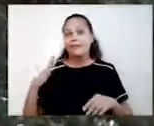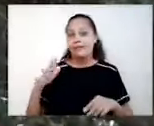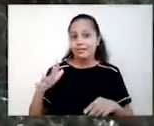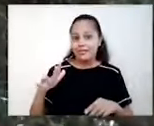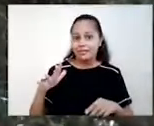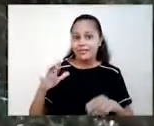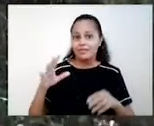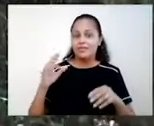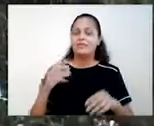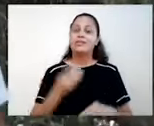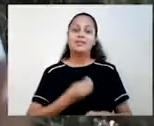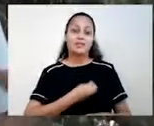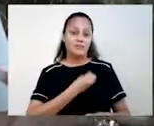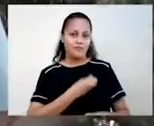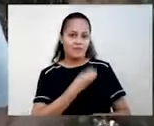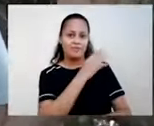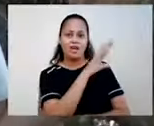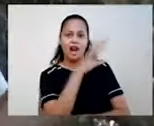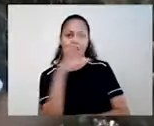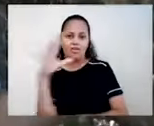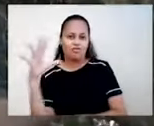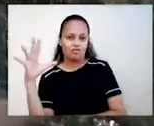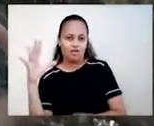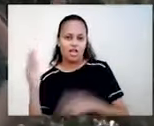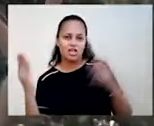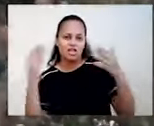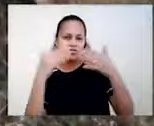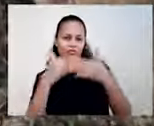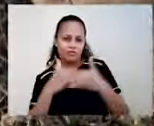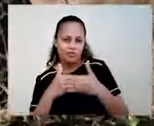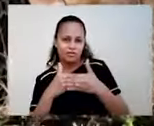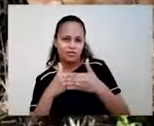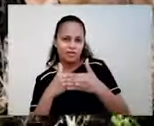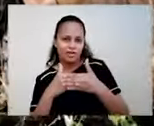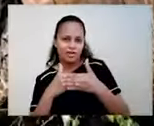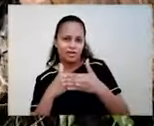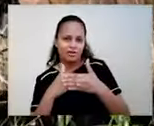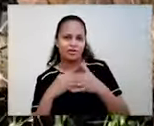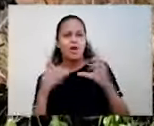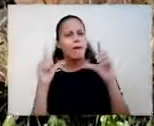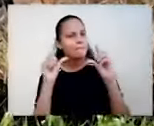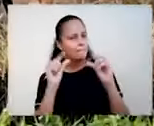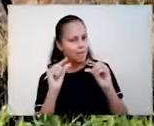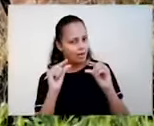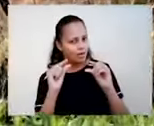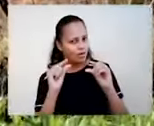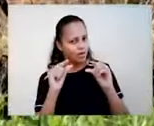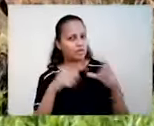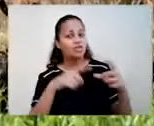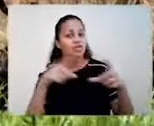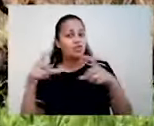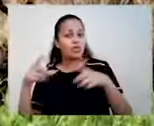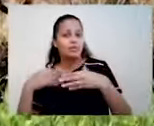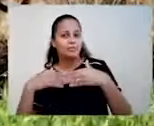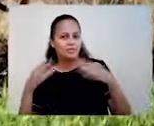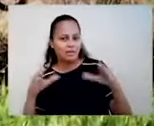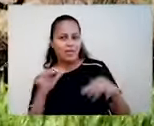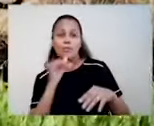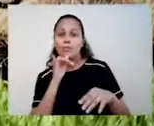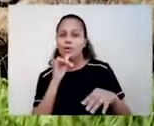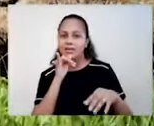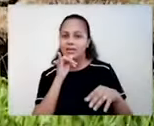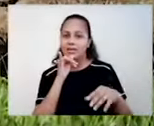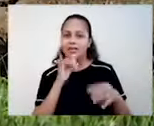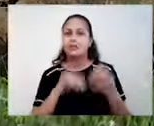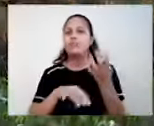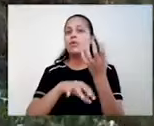Geralmente, as onças pintadas que vivem em florestas fechadas são mais escuras e menores que as onças que vivem em áreas abertas, no Pantanal,